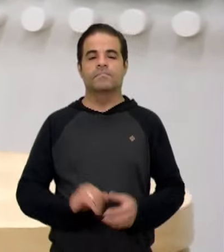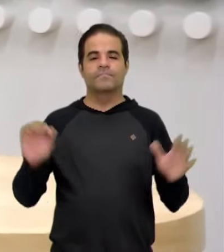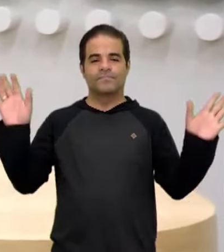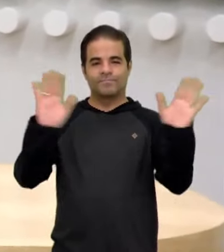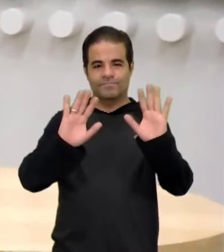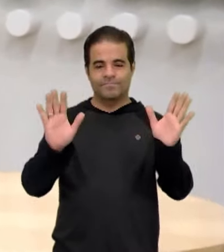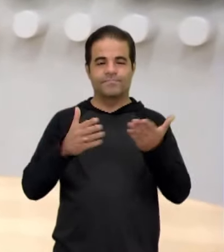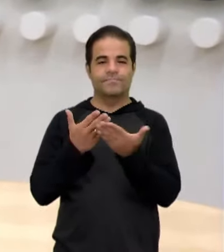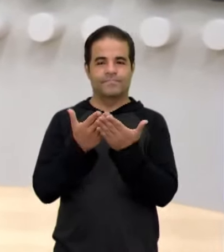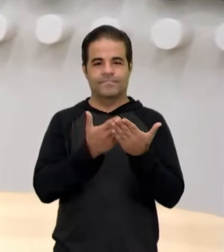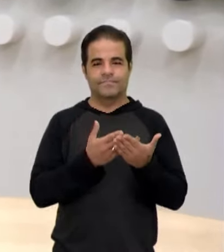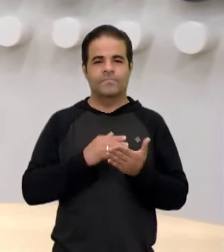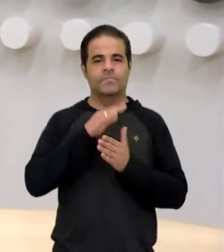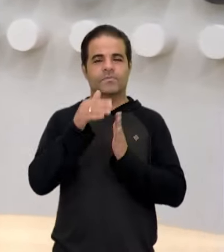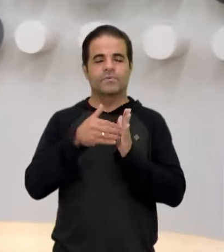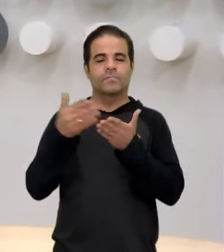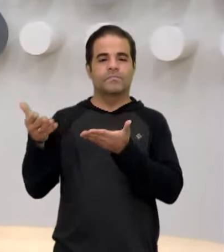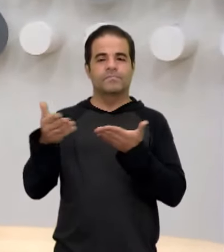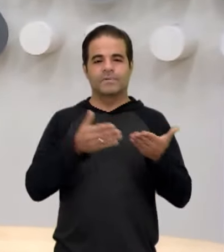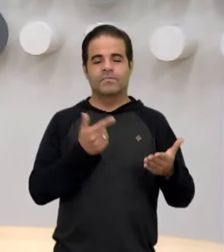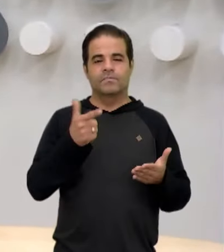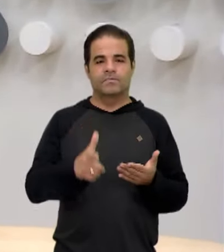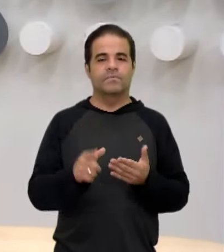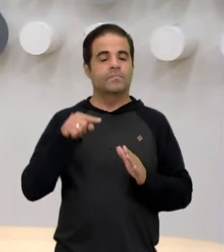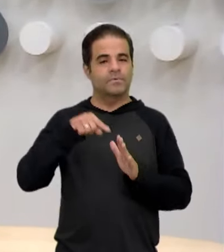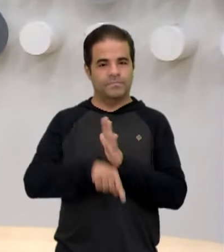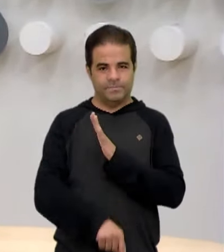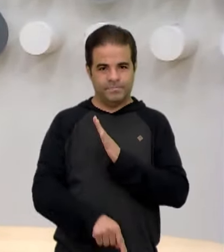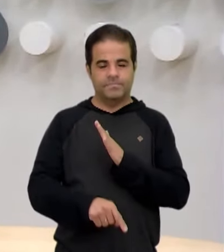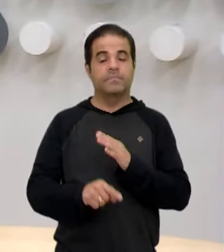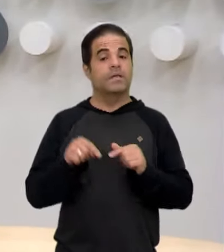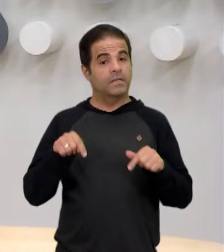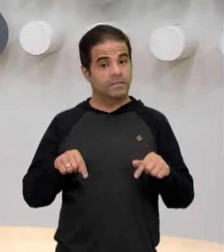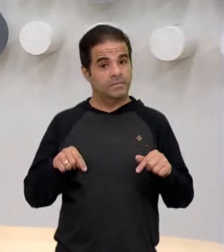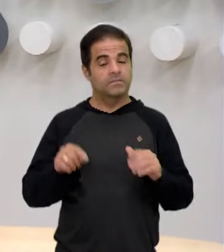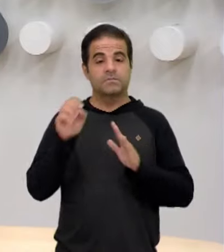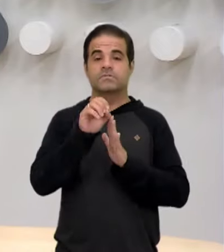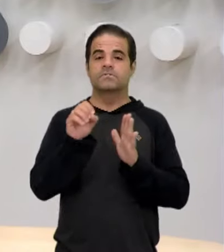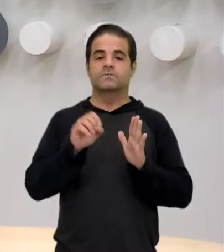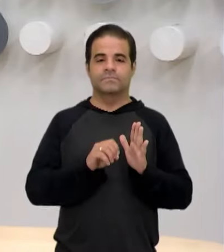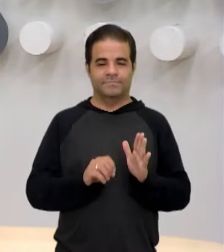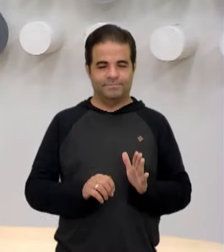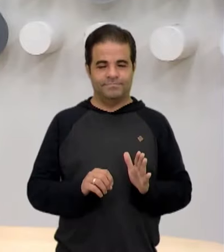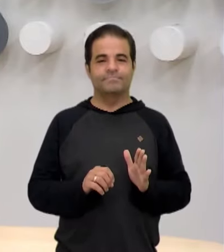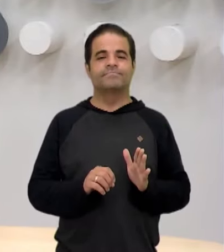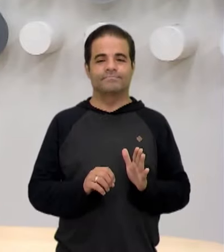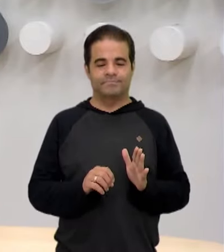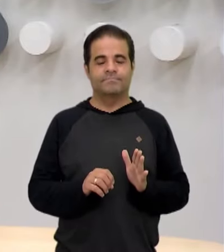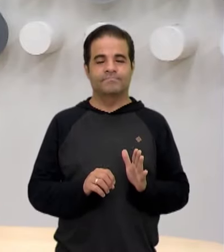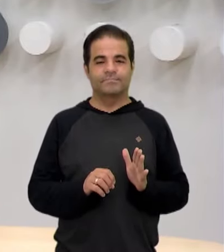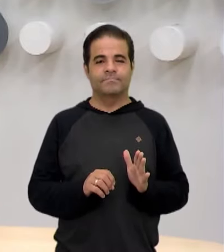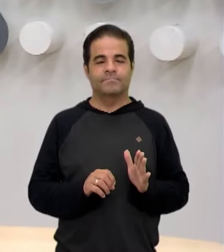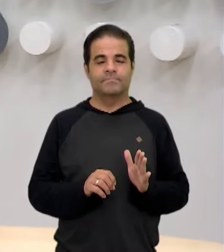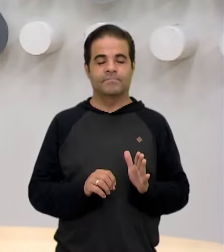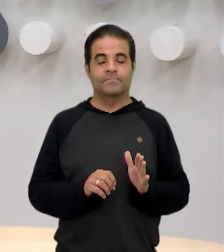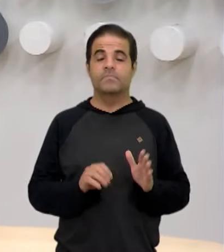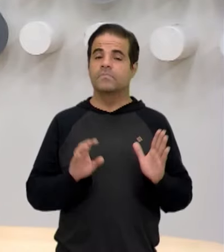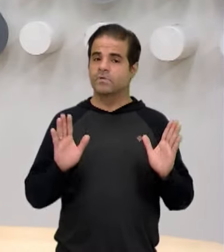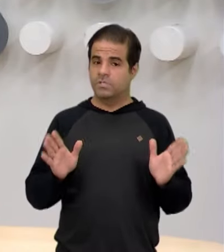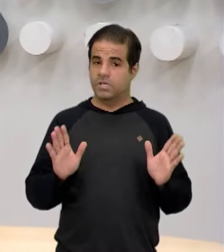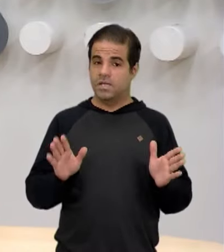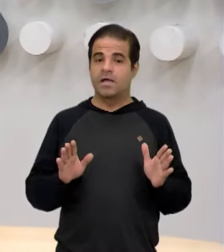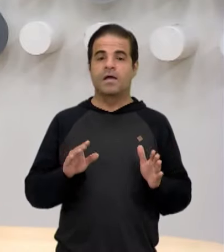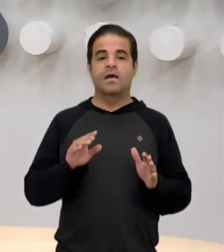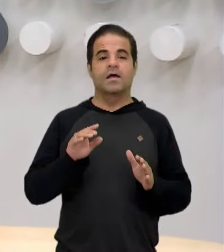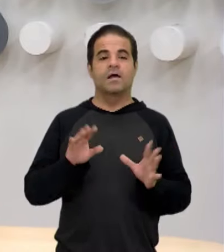Olá, estudantes! Sejam bem-vindos a mais um aprofundamento aqui no Centro de Mídias. A gente já está na